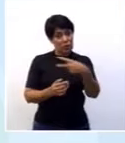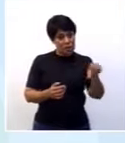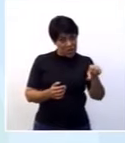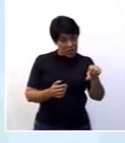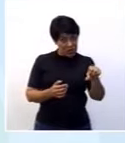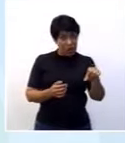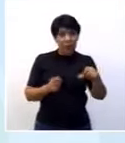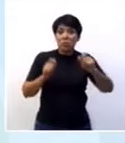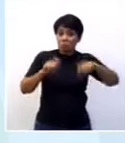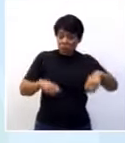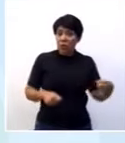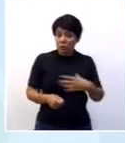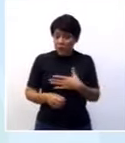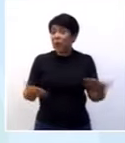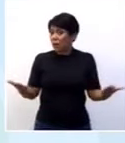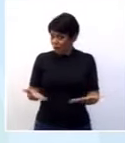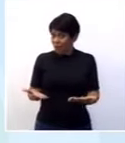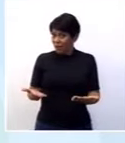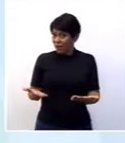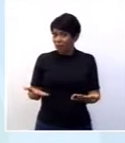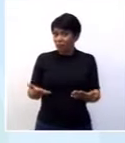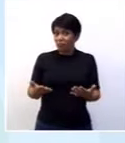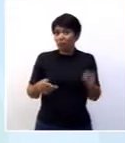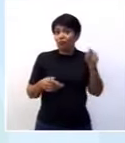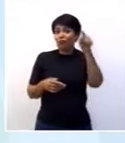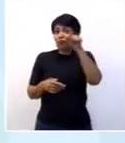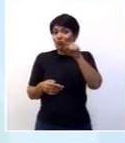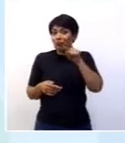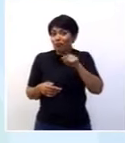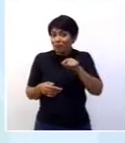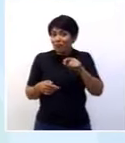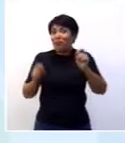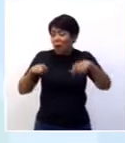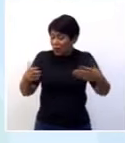moderno ainda nos nossos tempos?